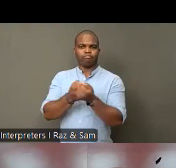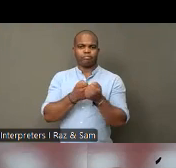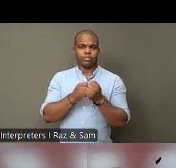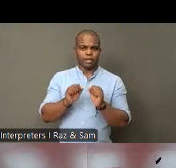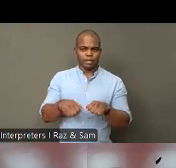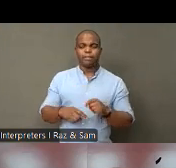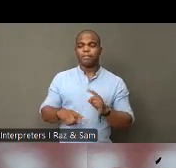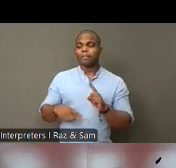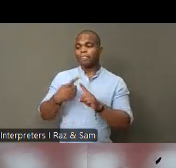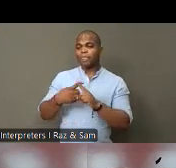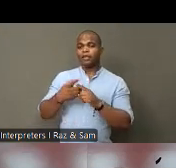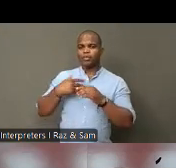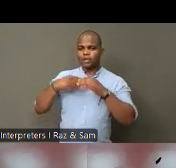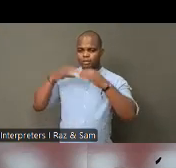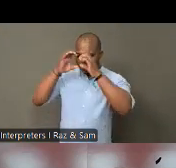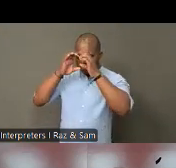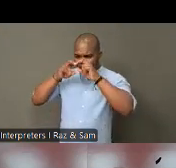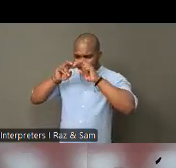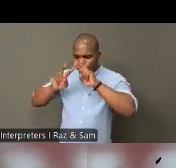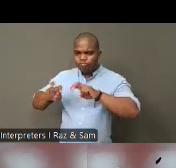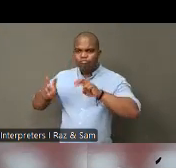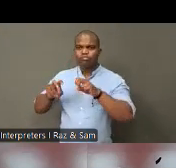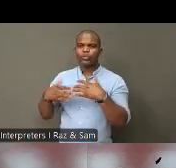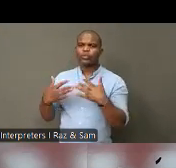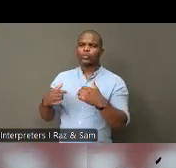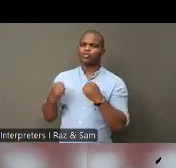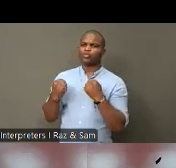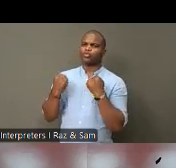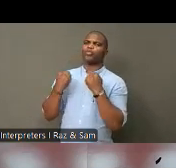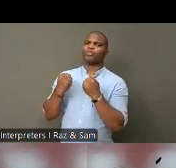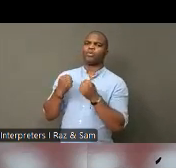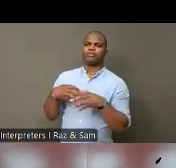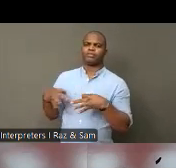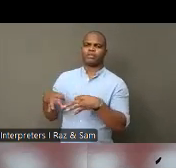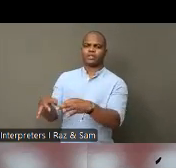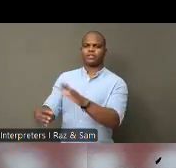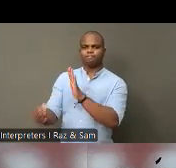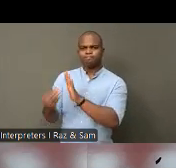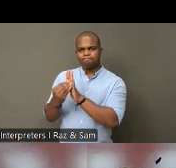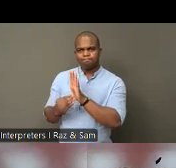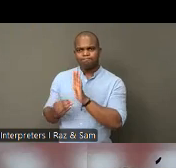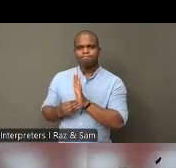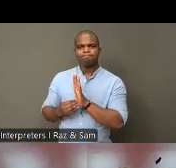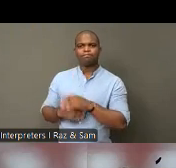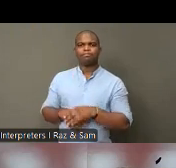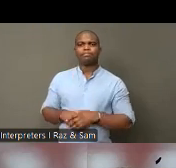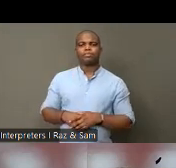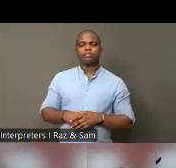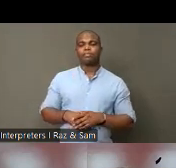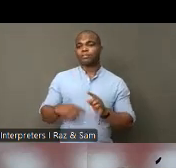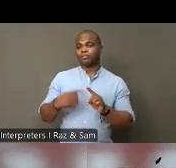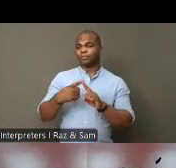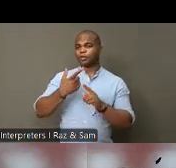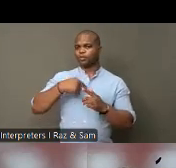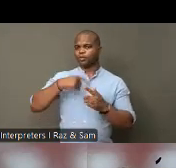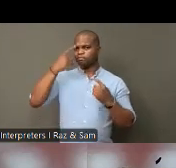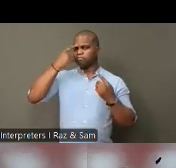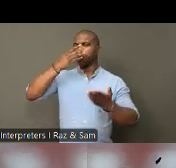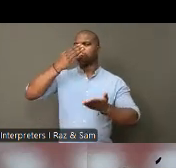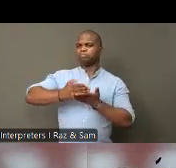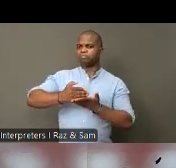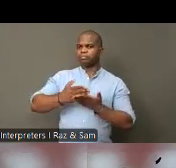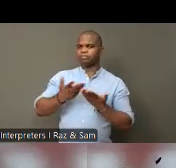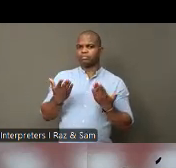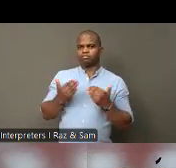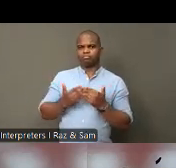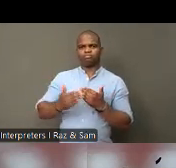implementando. Nós também decidimos que se vamos fazer isso, nós temos de reorganizar a nossa resposta à saúde